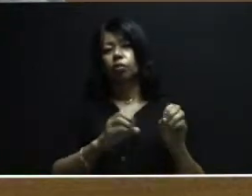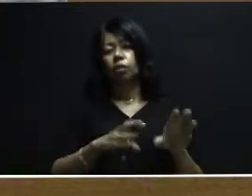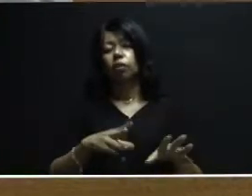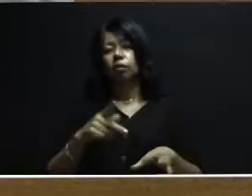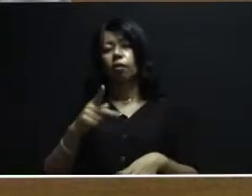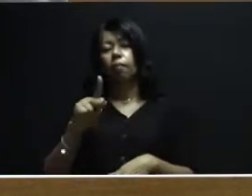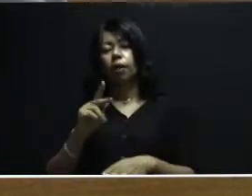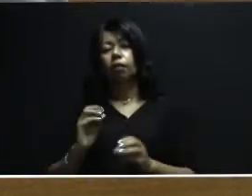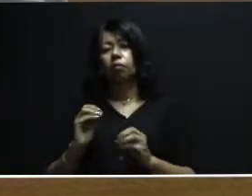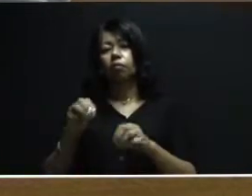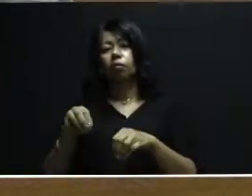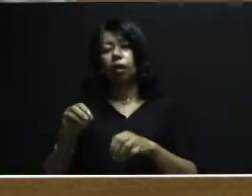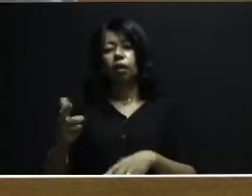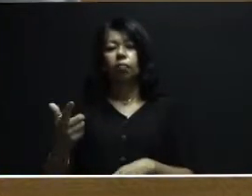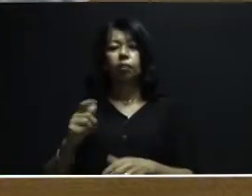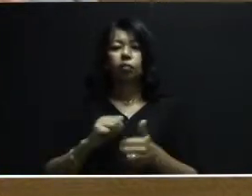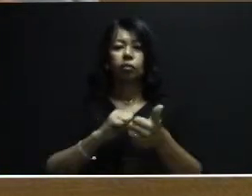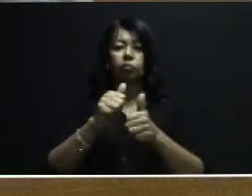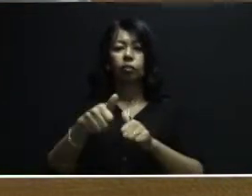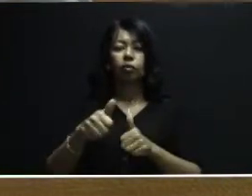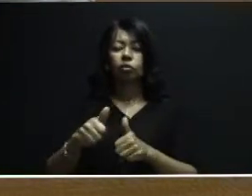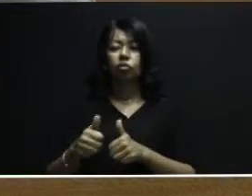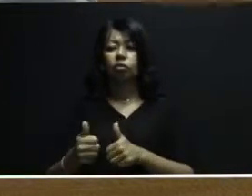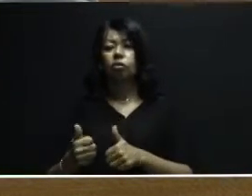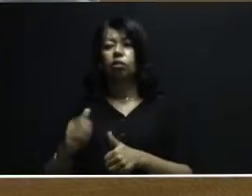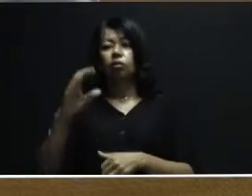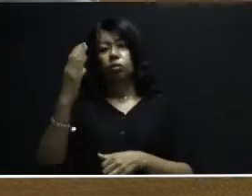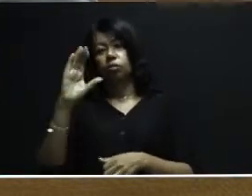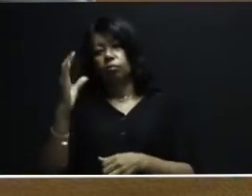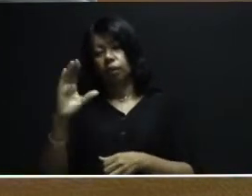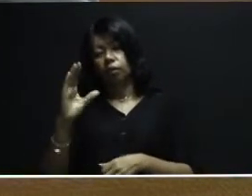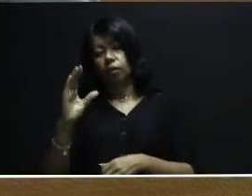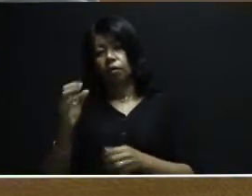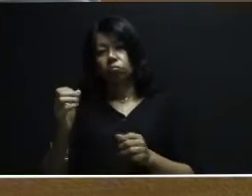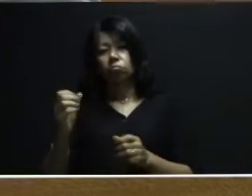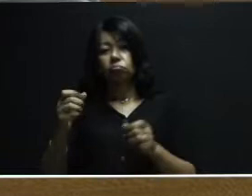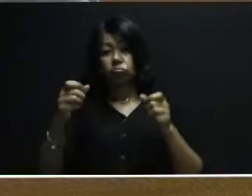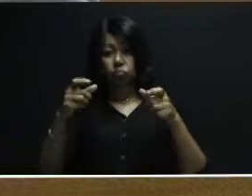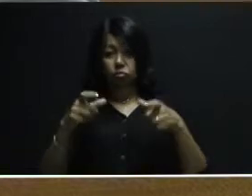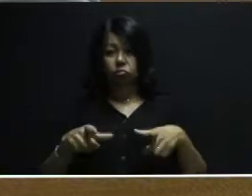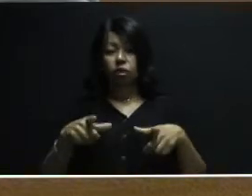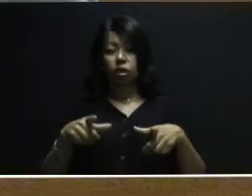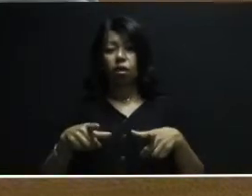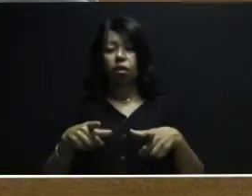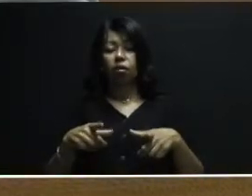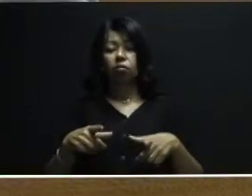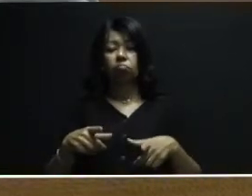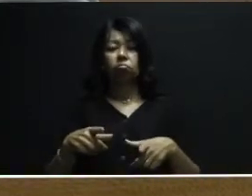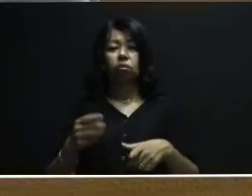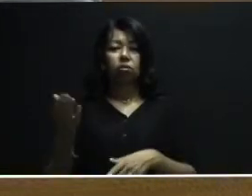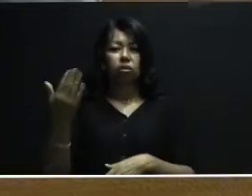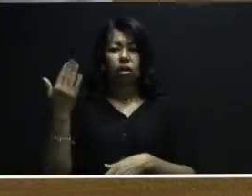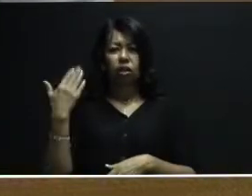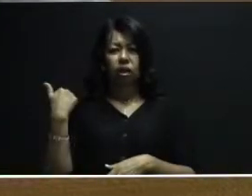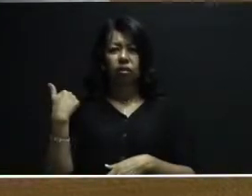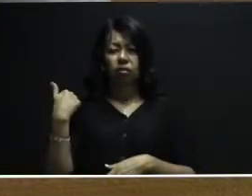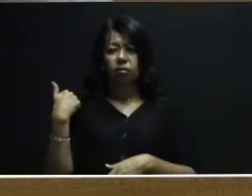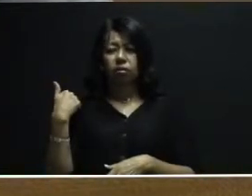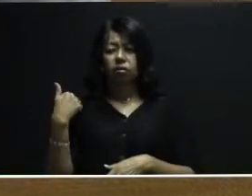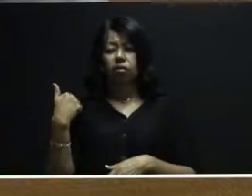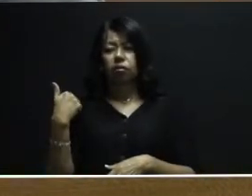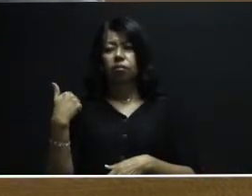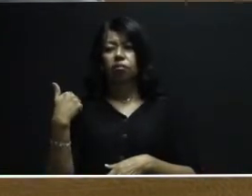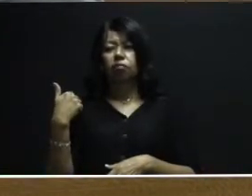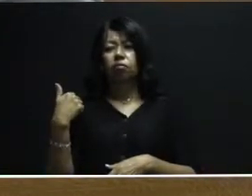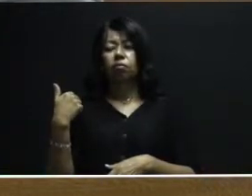nós colocarmos o esporte de Cubatão onde ele nunca devia ter caído. Hoje nós não temos